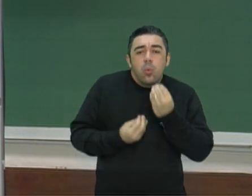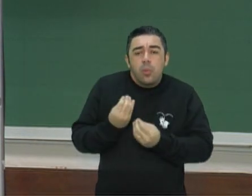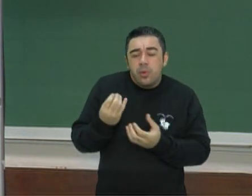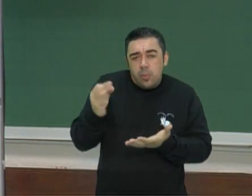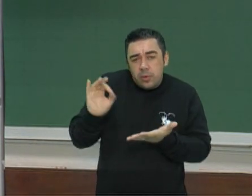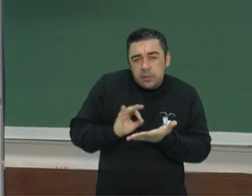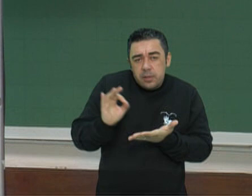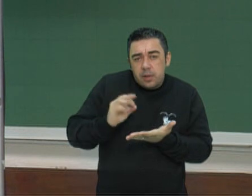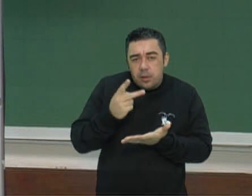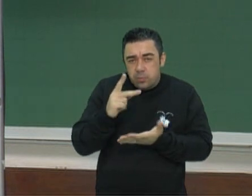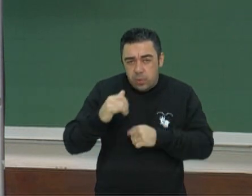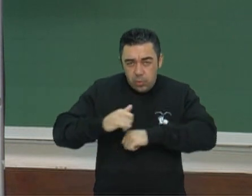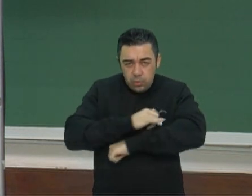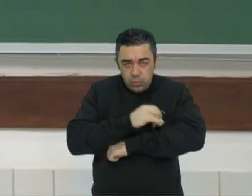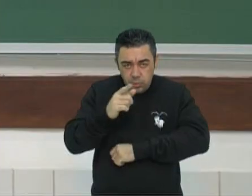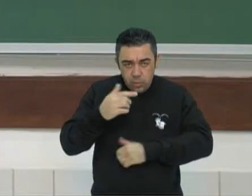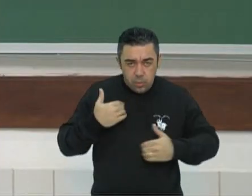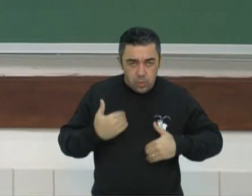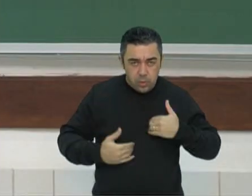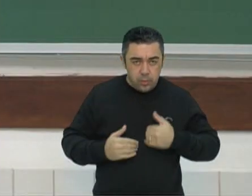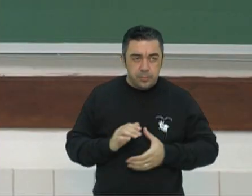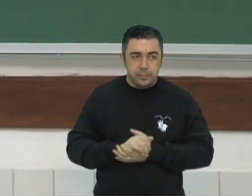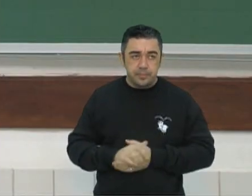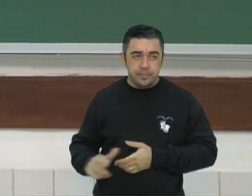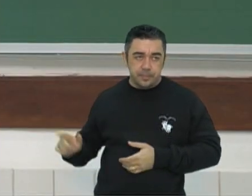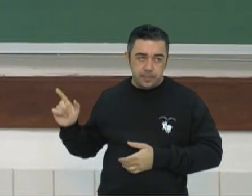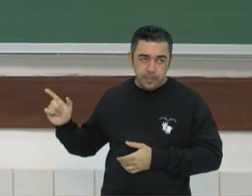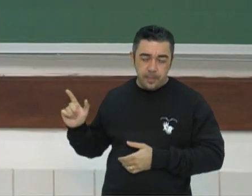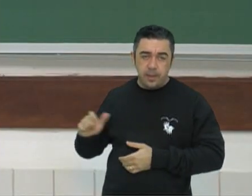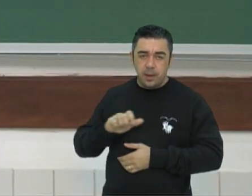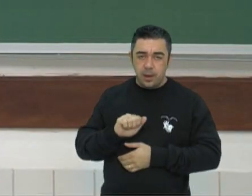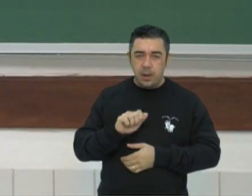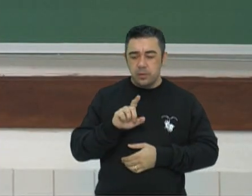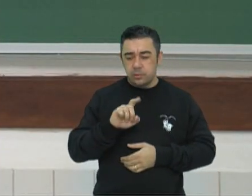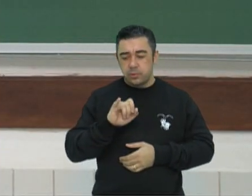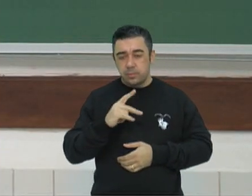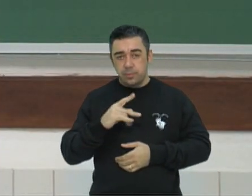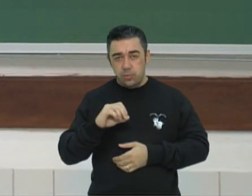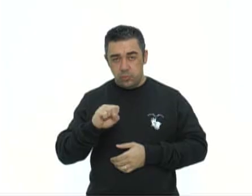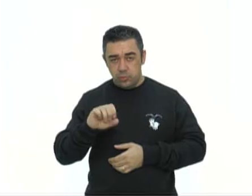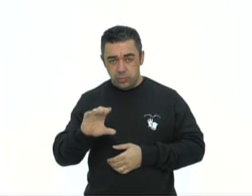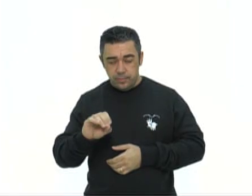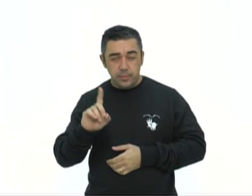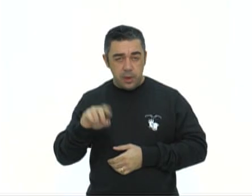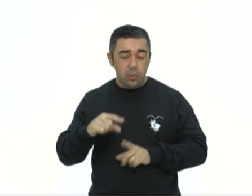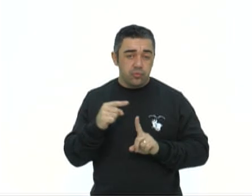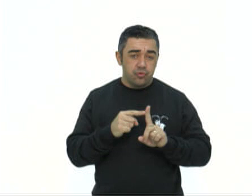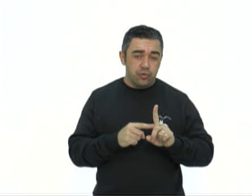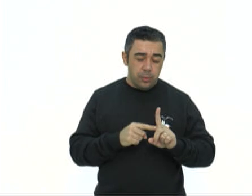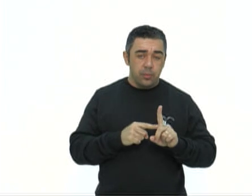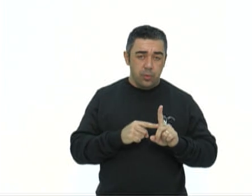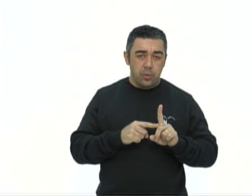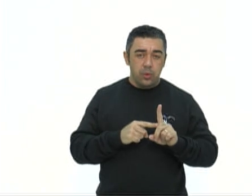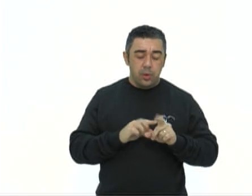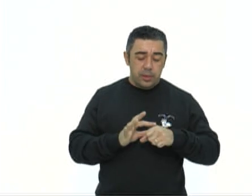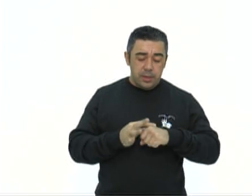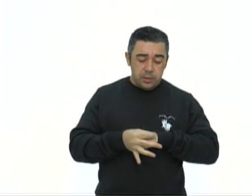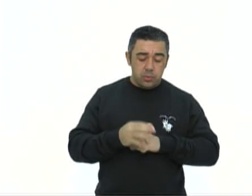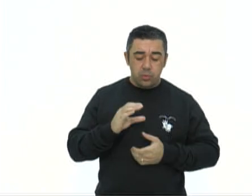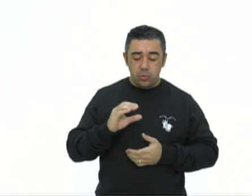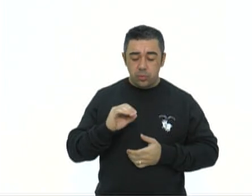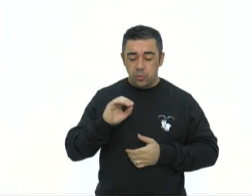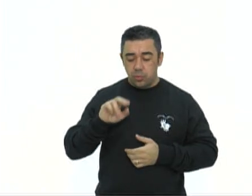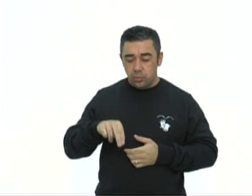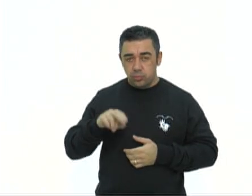condições. Beleza, gente. Tecido conjuntivo adiposo. Vamos lá. É um tipo de tecido conjuntivo. Lembrando lá que nós